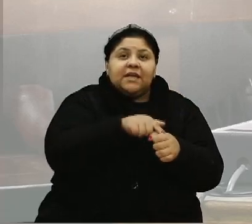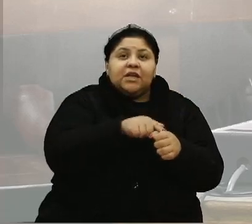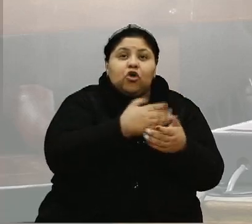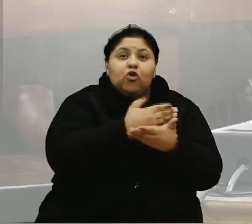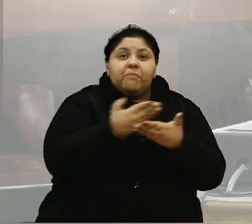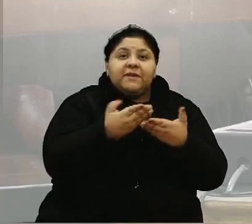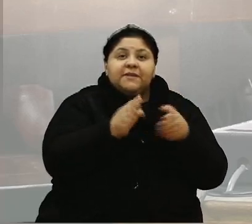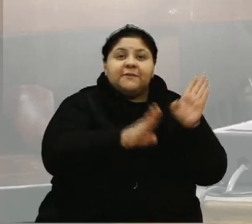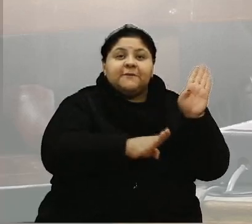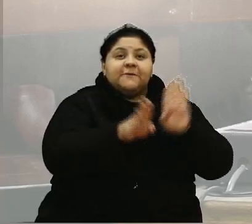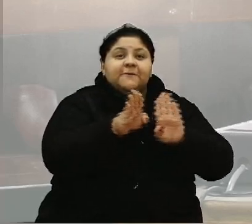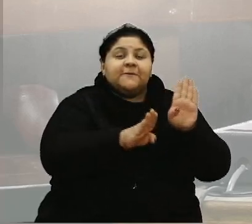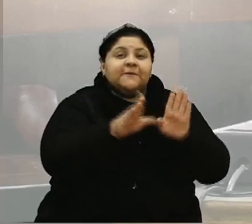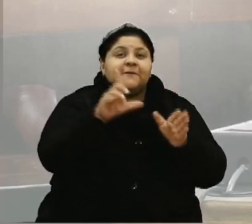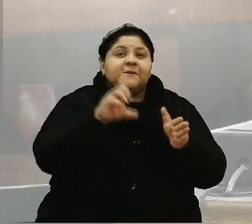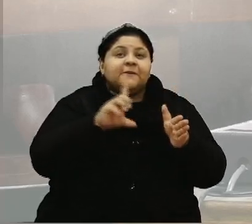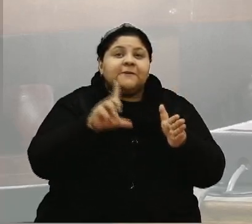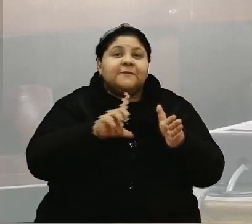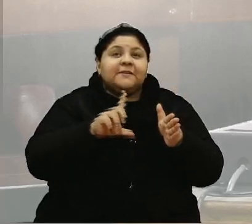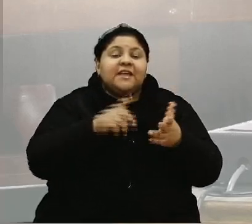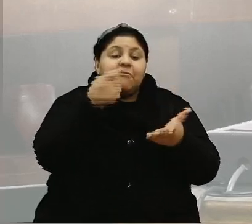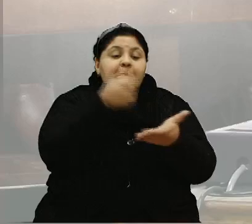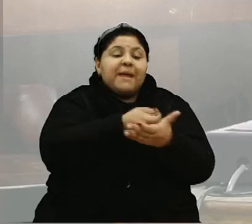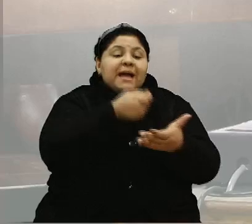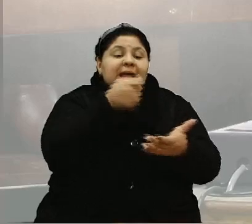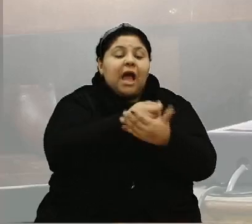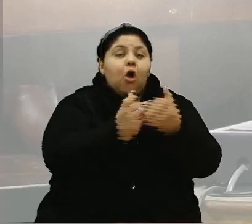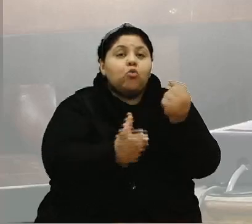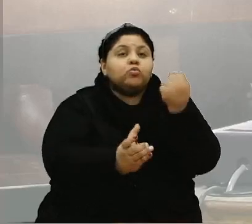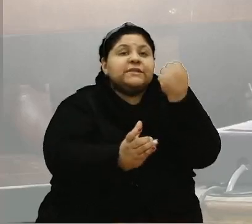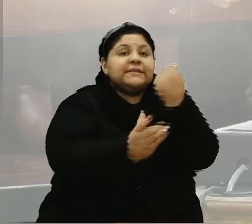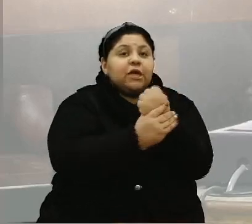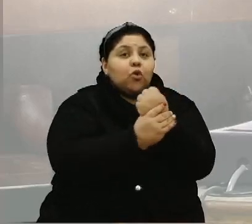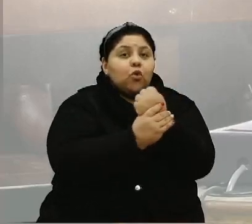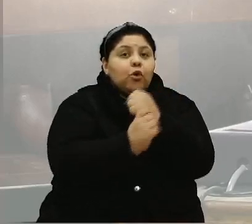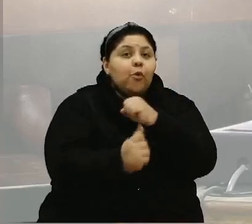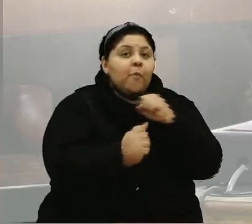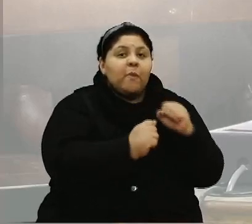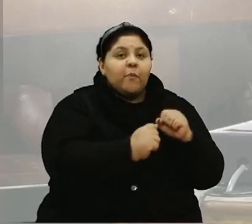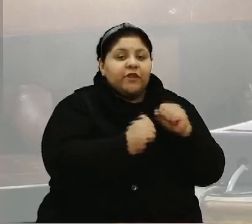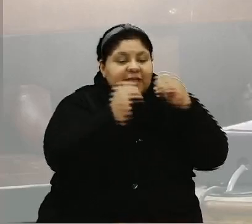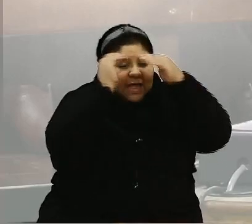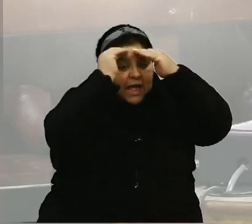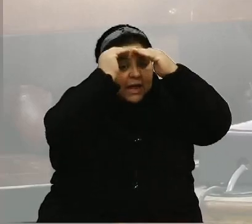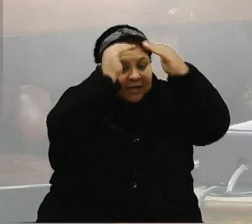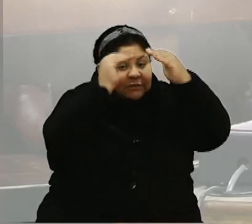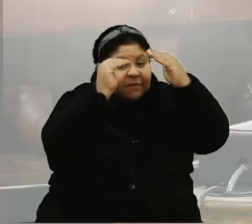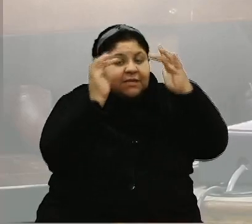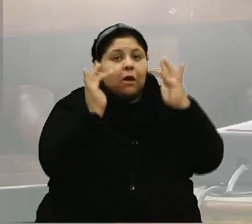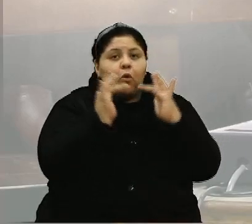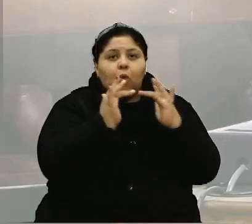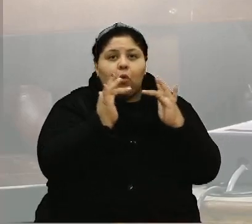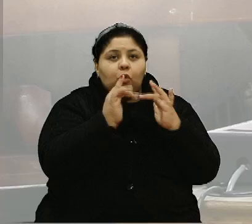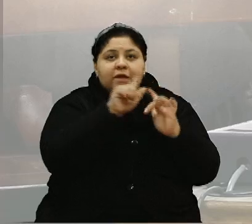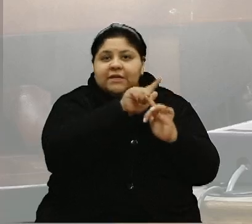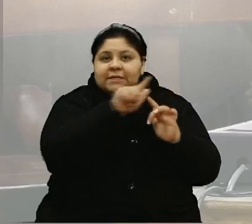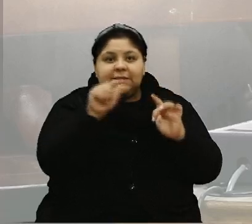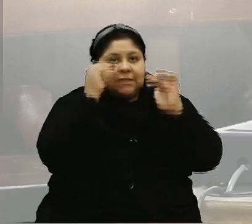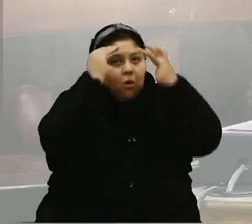licitação, ela vai ter que pagar um seguro para poder cumprir o que é combinado. Se ela não cumprir,